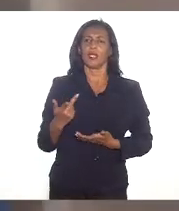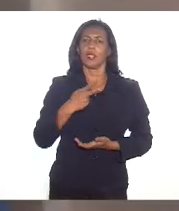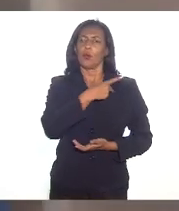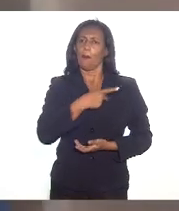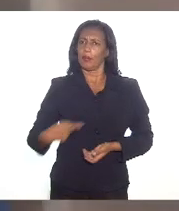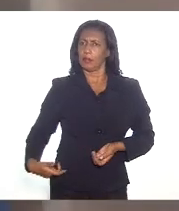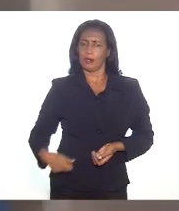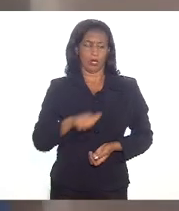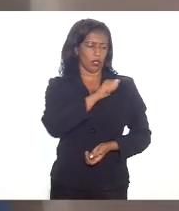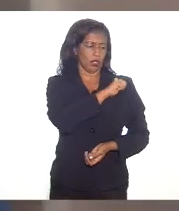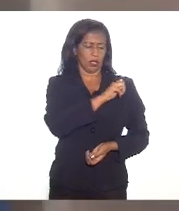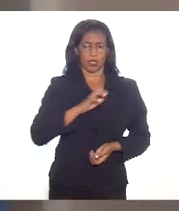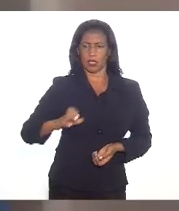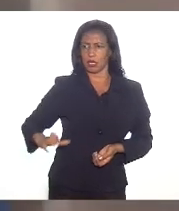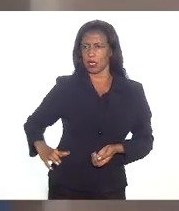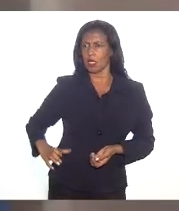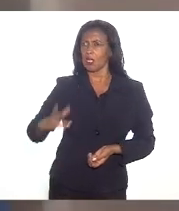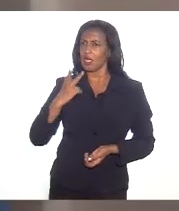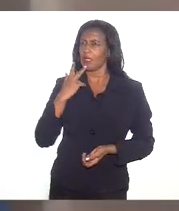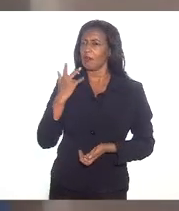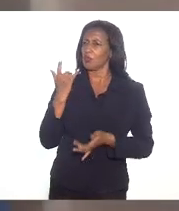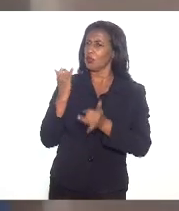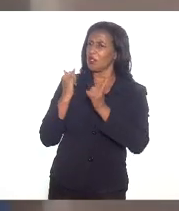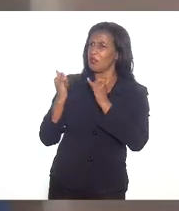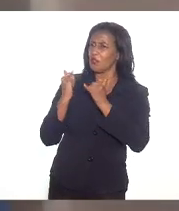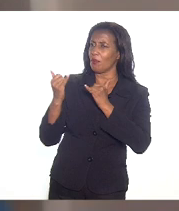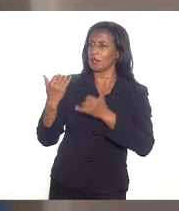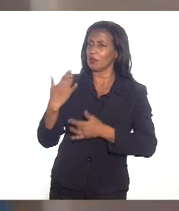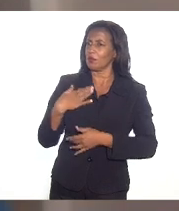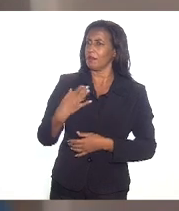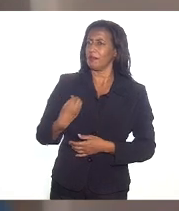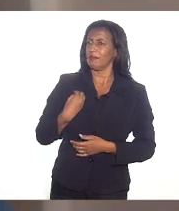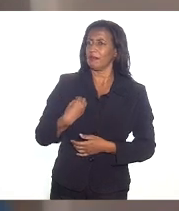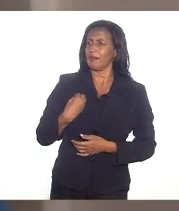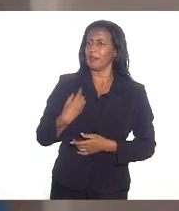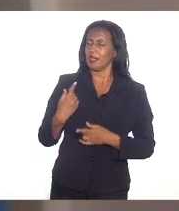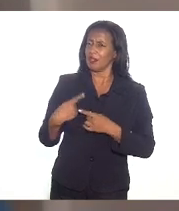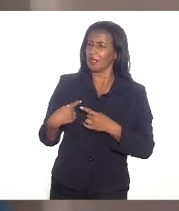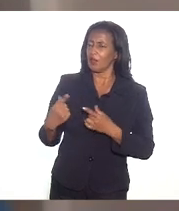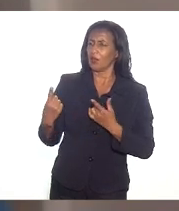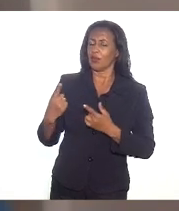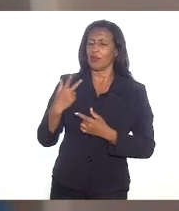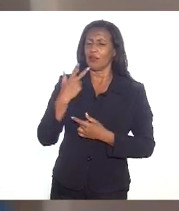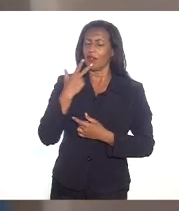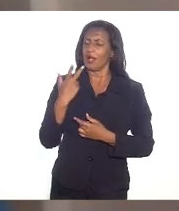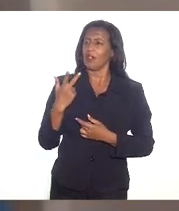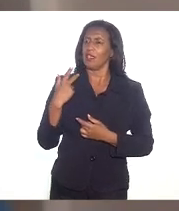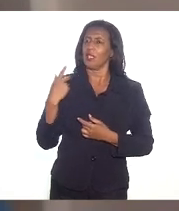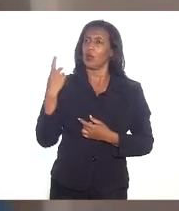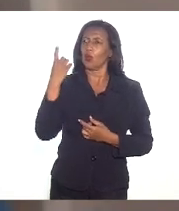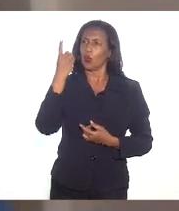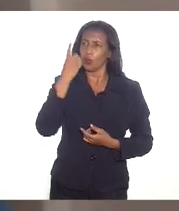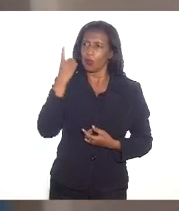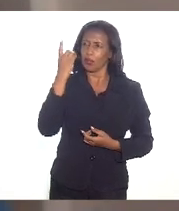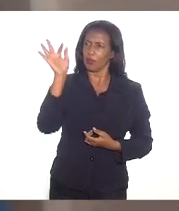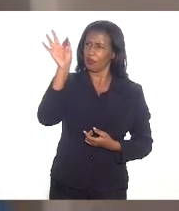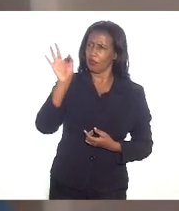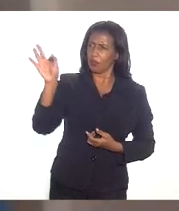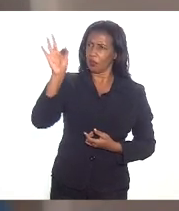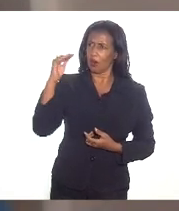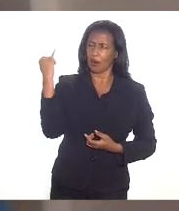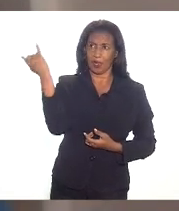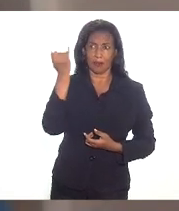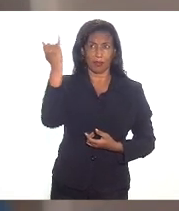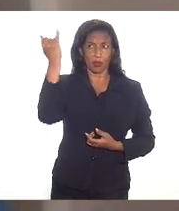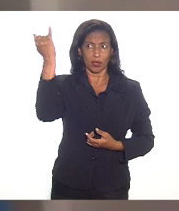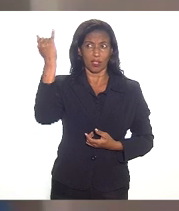pedindo dados sobre o Rio, porque é um deputado extremamente importante federal, importante do Congresso Nacional, estava achando que a